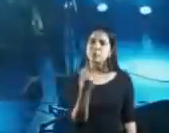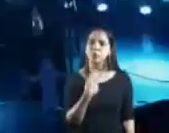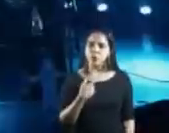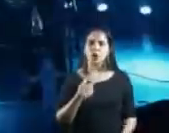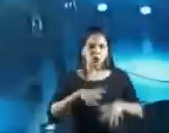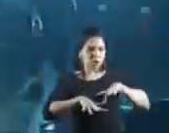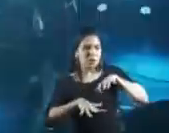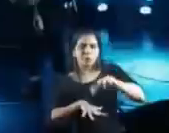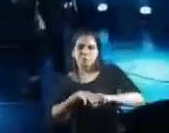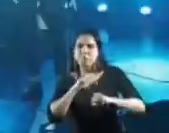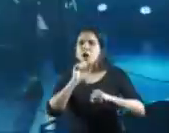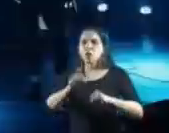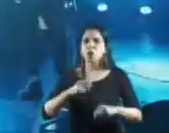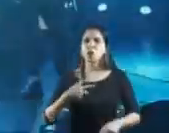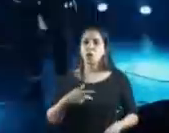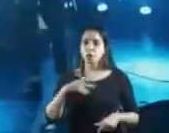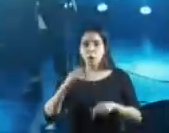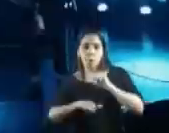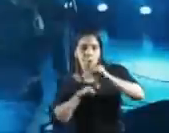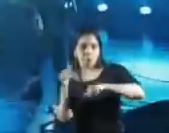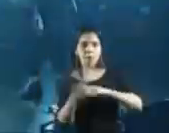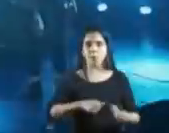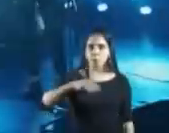Passamos greve de soldados,